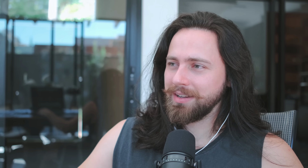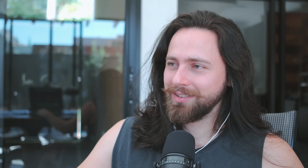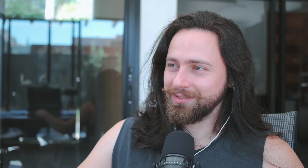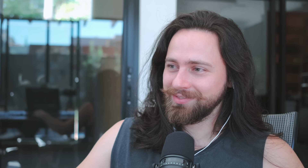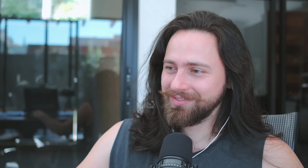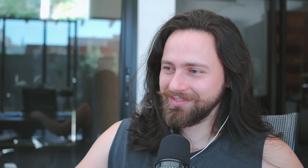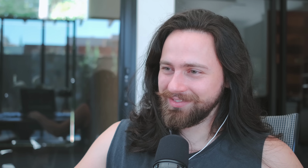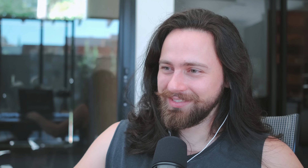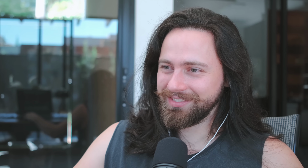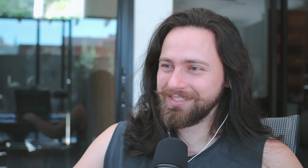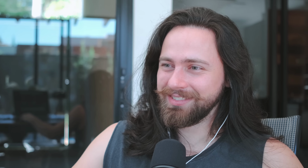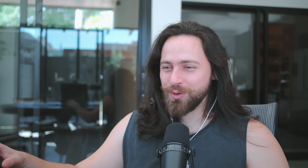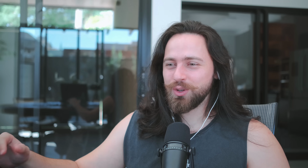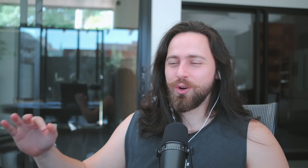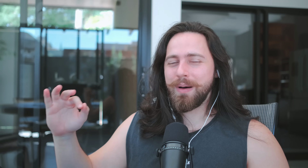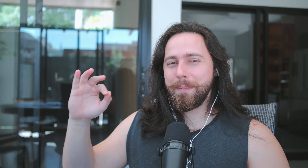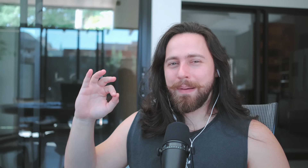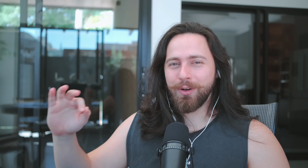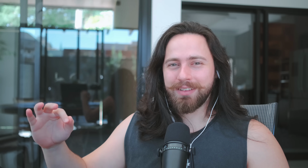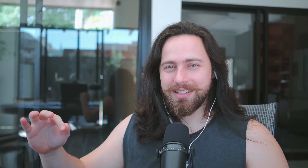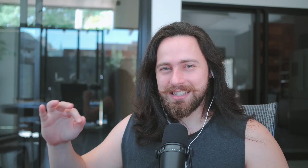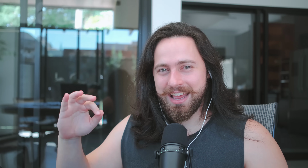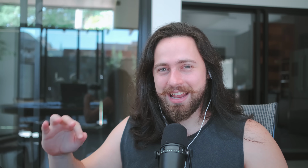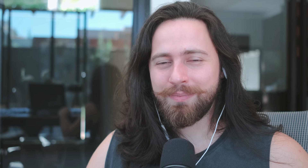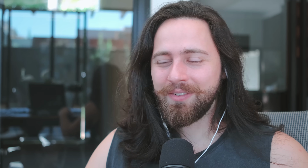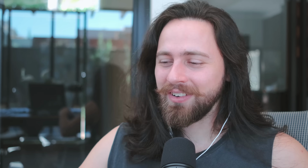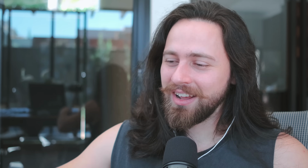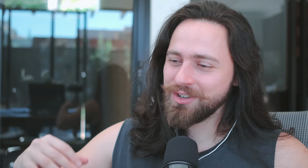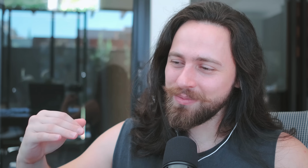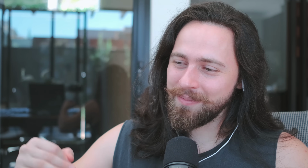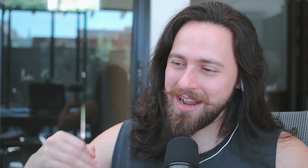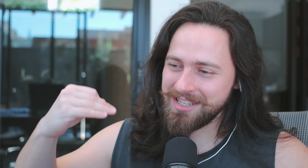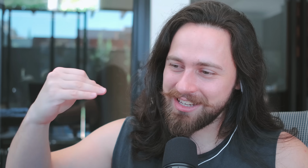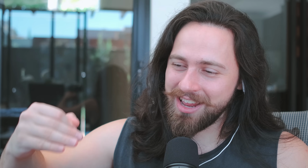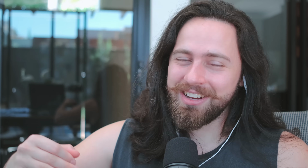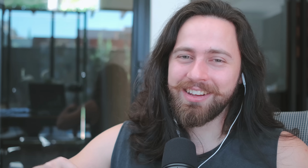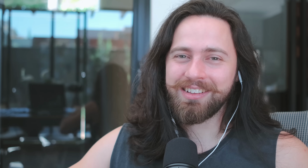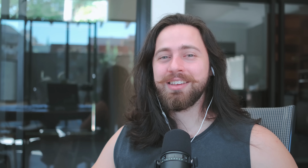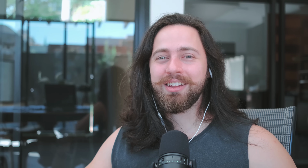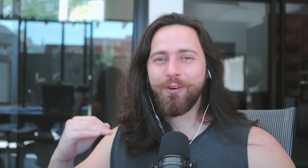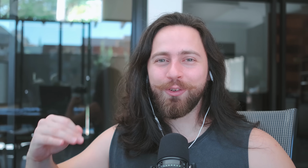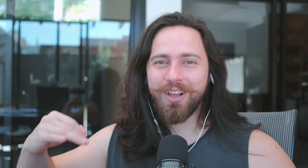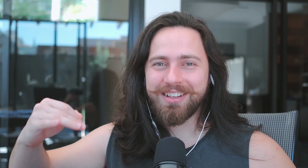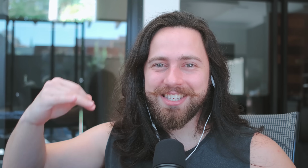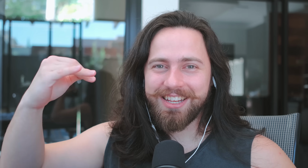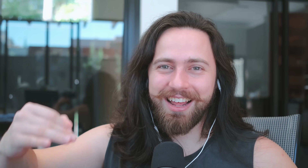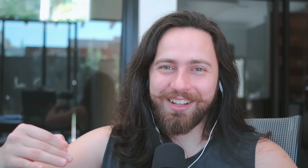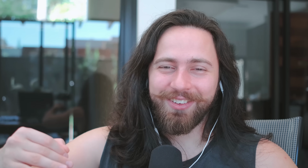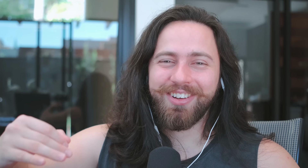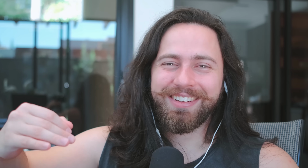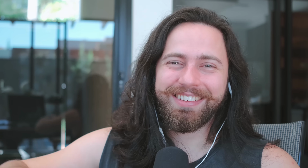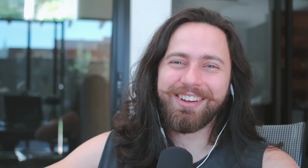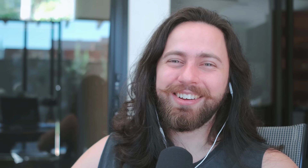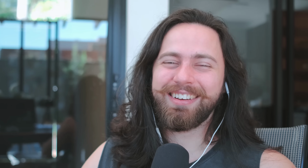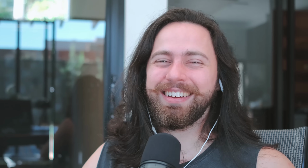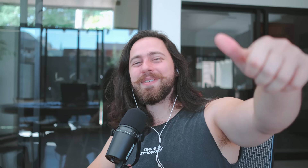representa, obrigado. Usou uma pauta séria para falar de uma mais séria ainda. Não foi